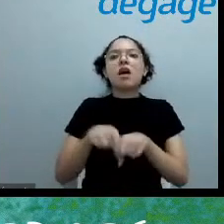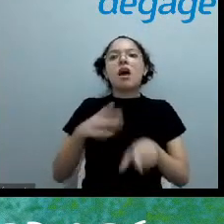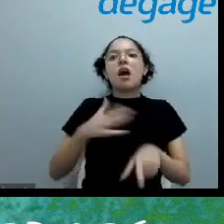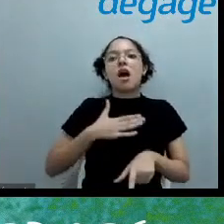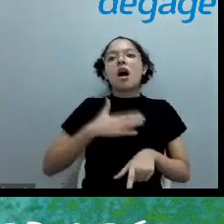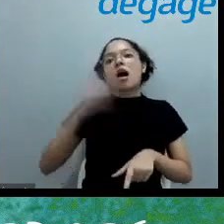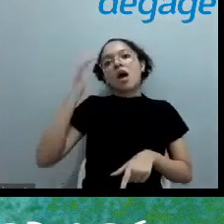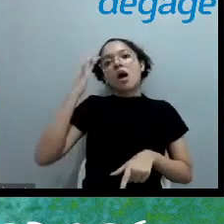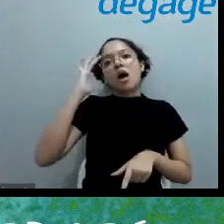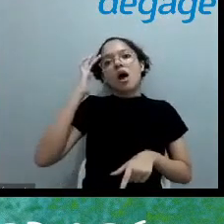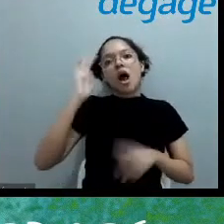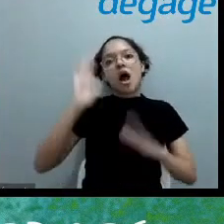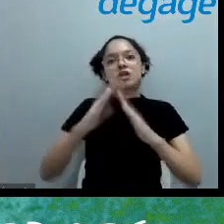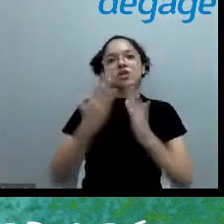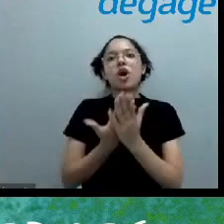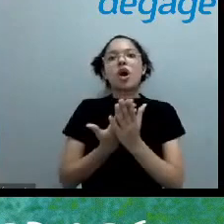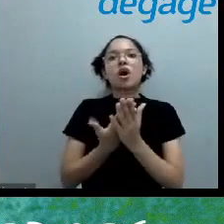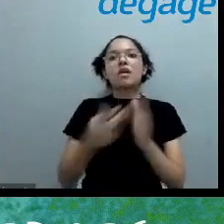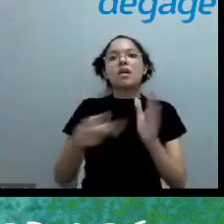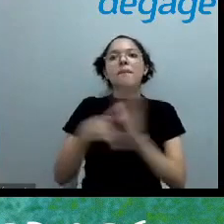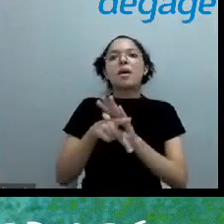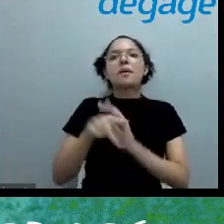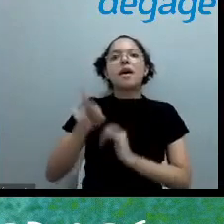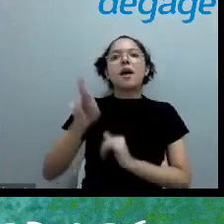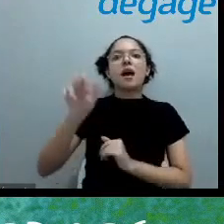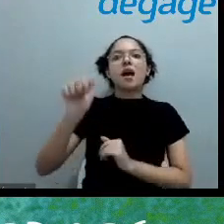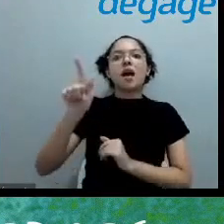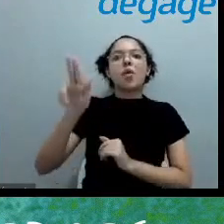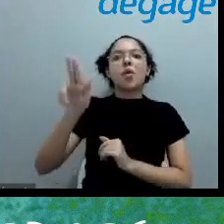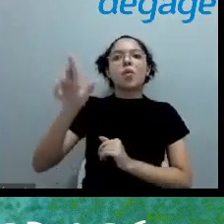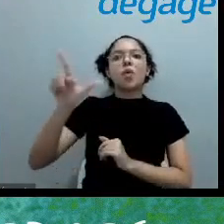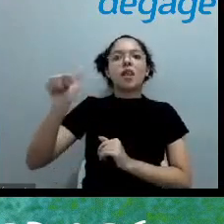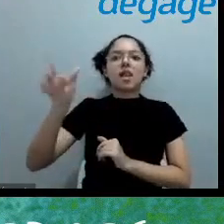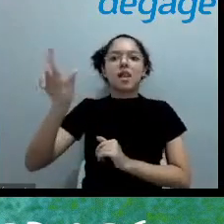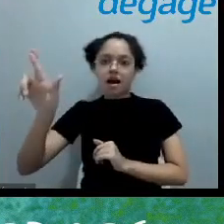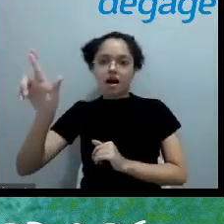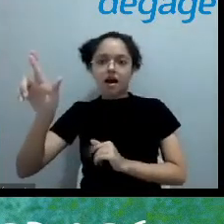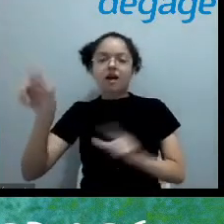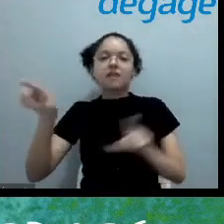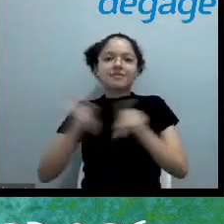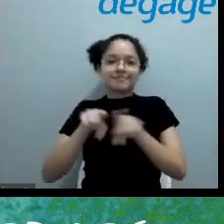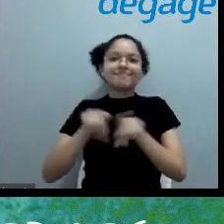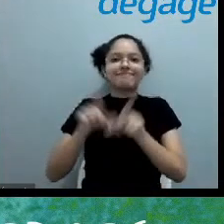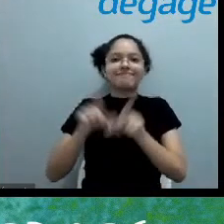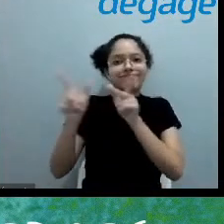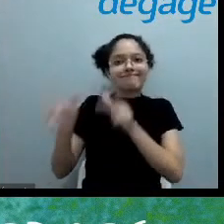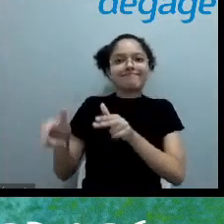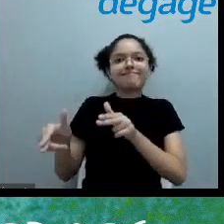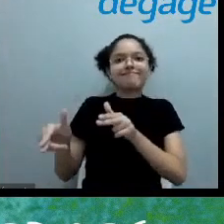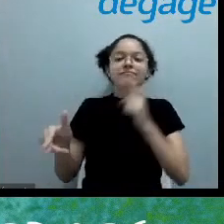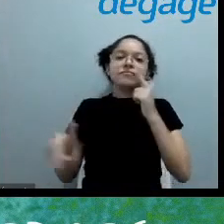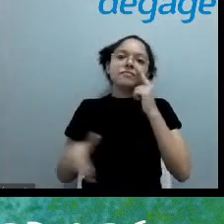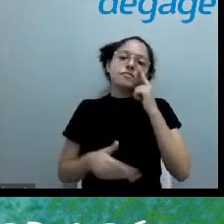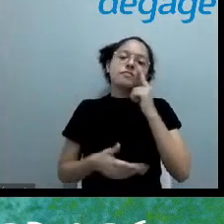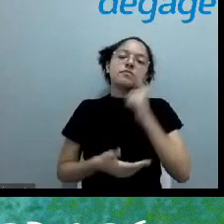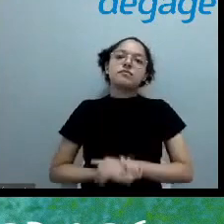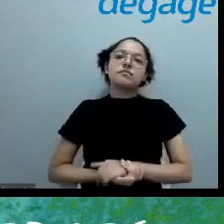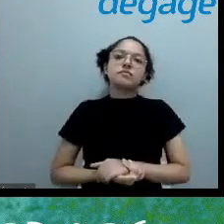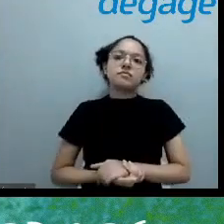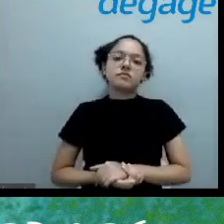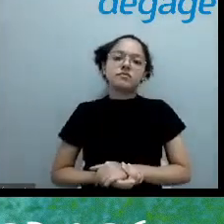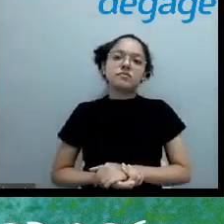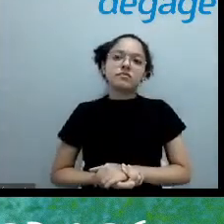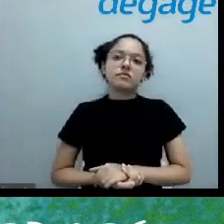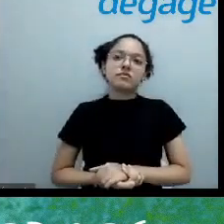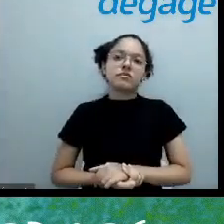escola básica. E aí a importância de que, ainda que a gente não tenha uma escola e uma comunidade escolar que recebe da